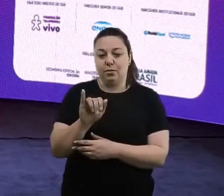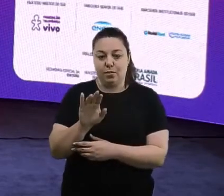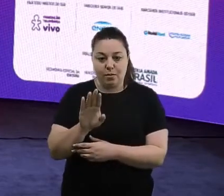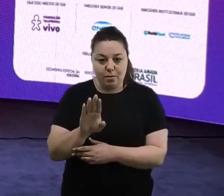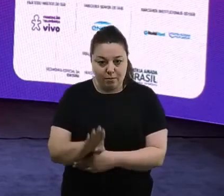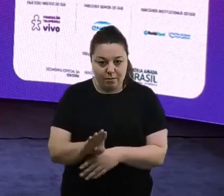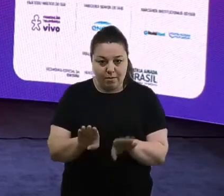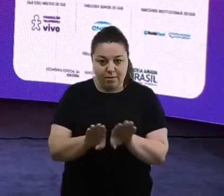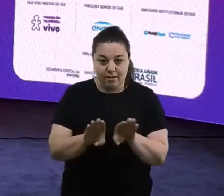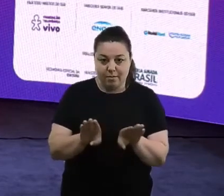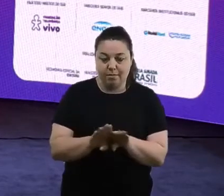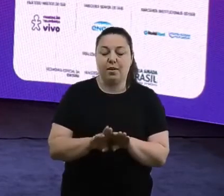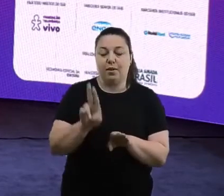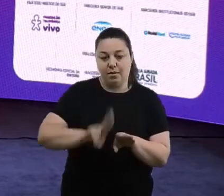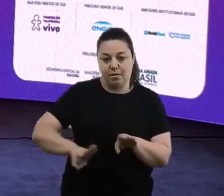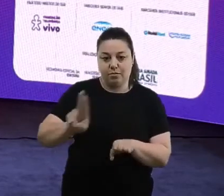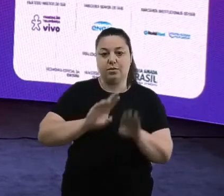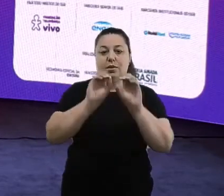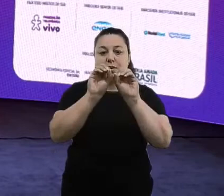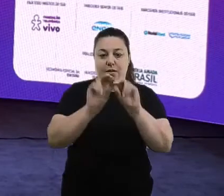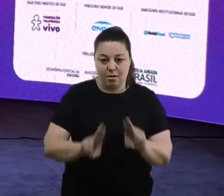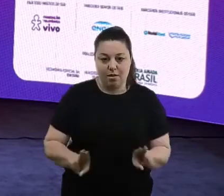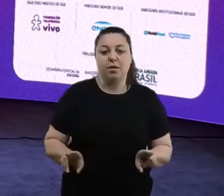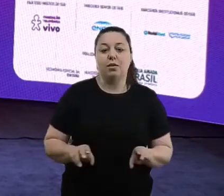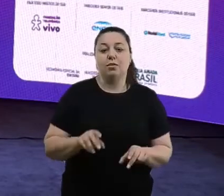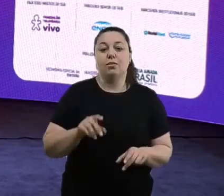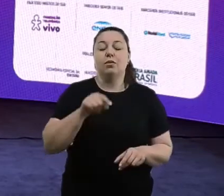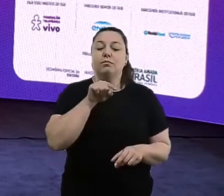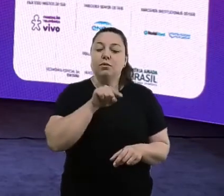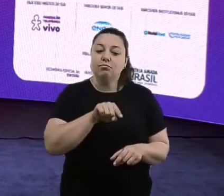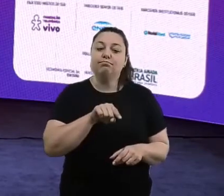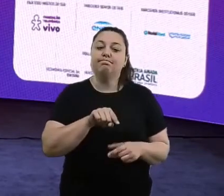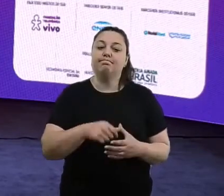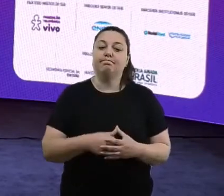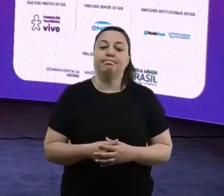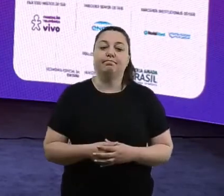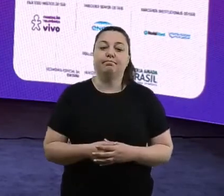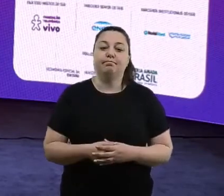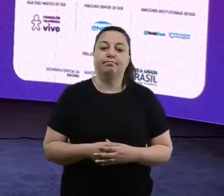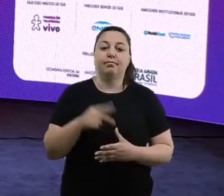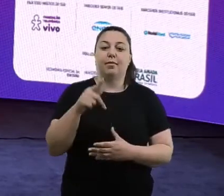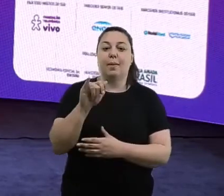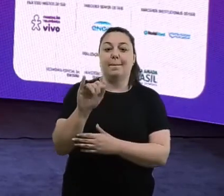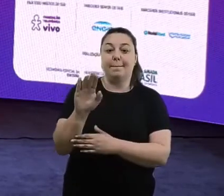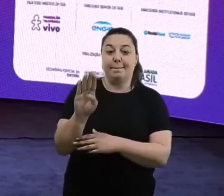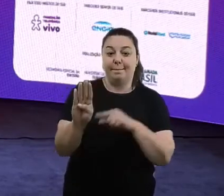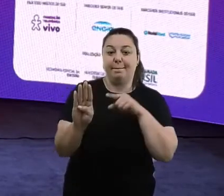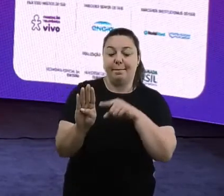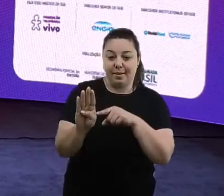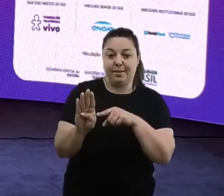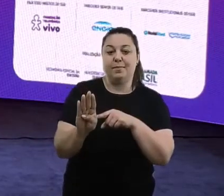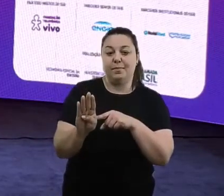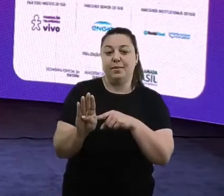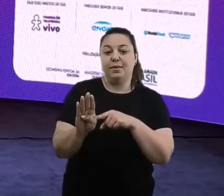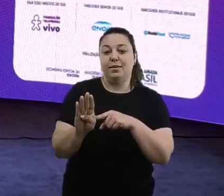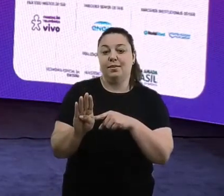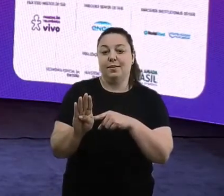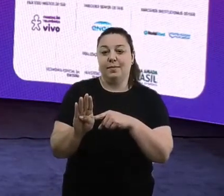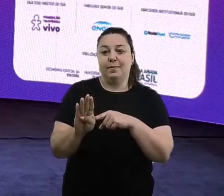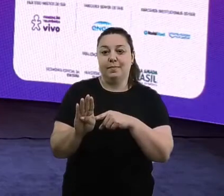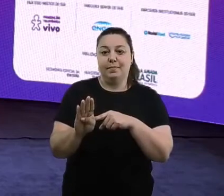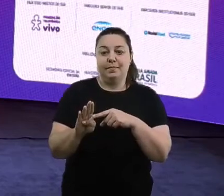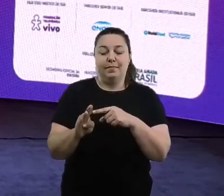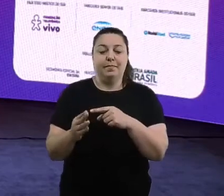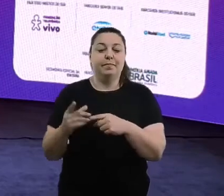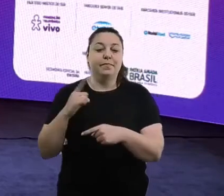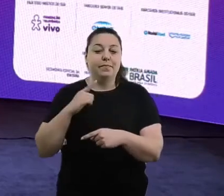Nações Unidas, e eles, que é um contraponto aí ao PIB, né, do Produto Interno Bruto, para pensar que o Índice de Desenvolvimento